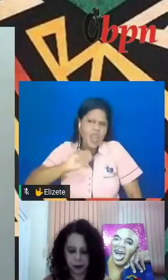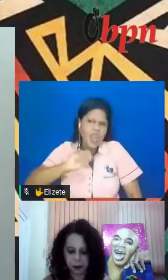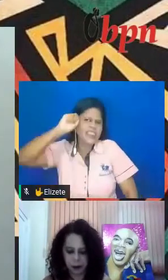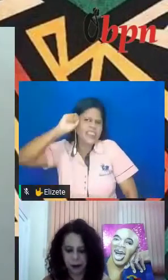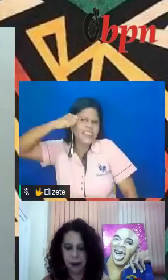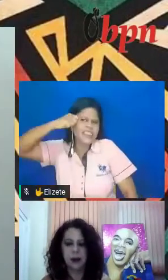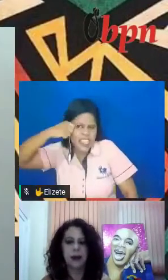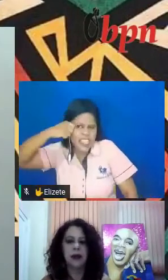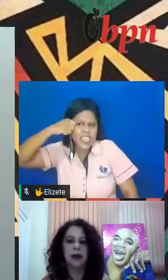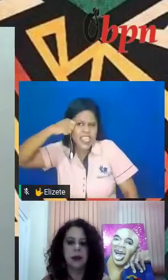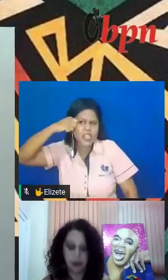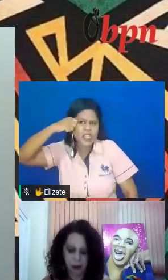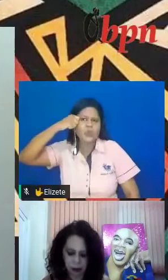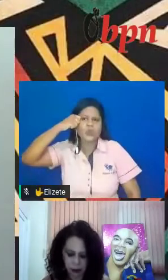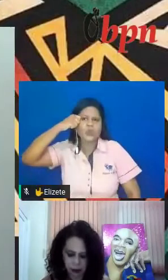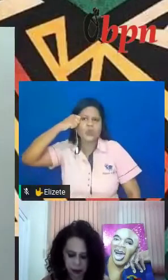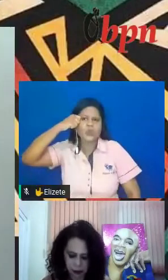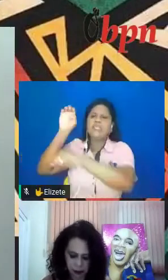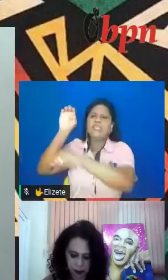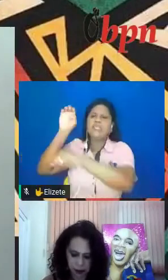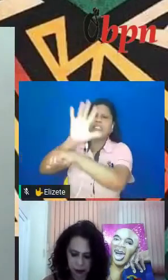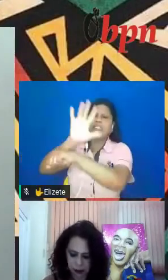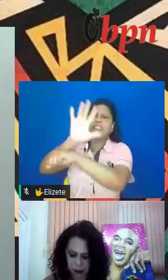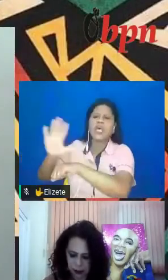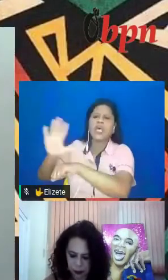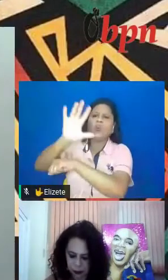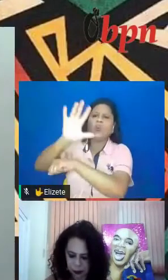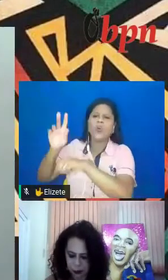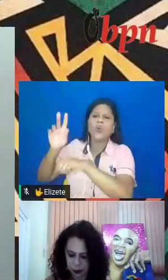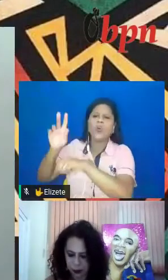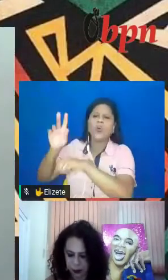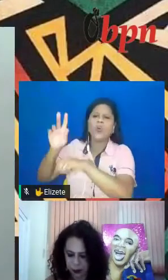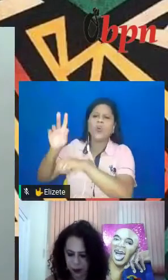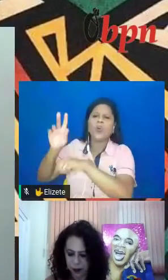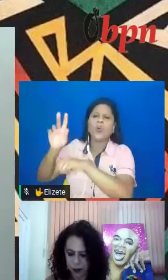e outras identificações, né, subjetivas.